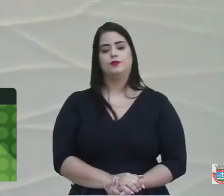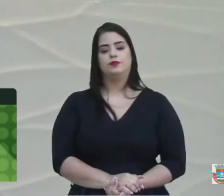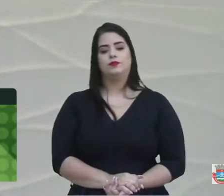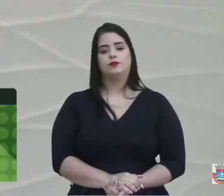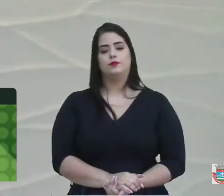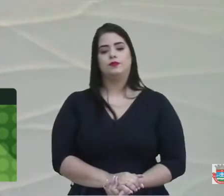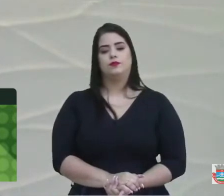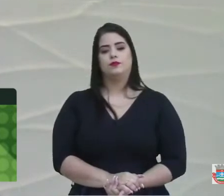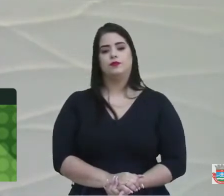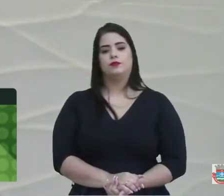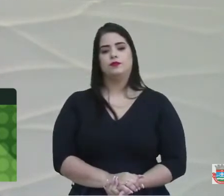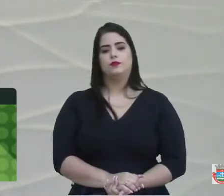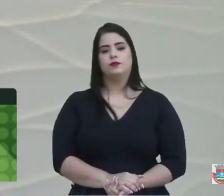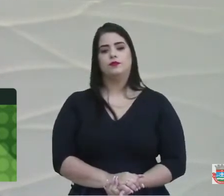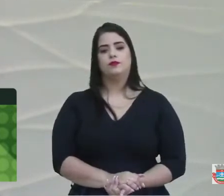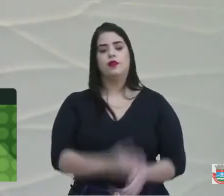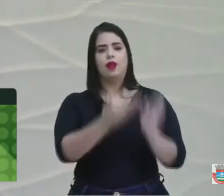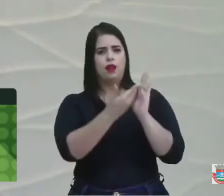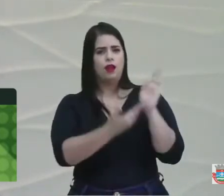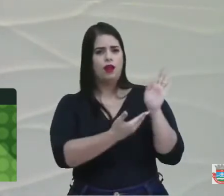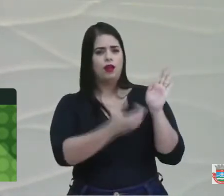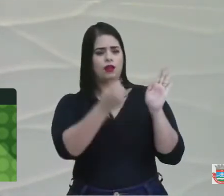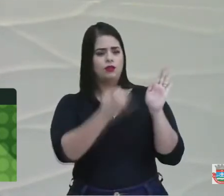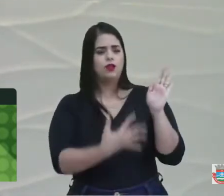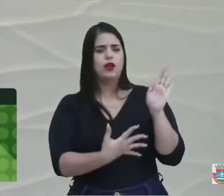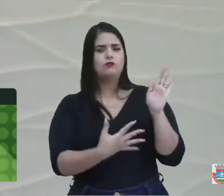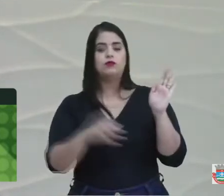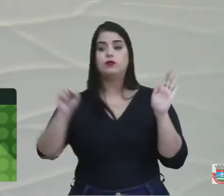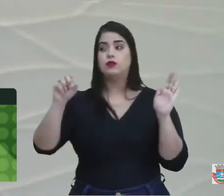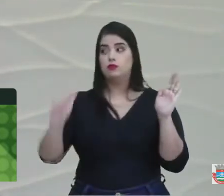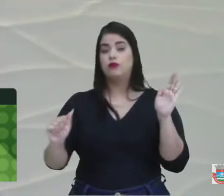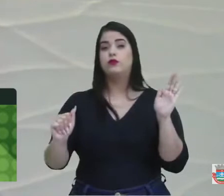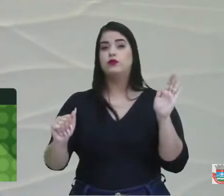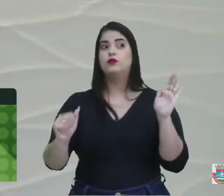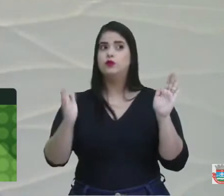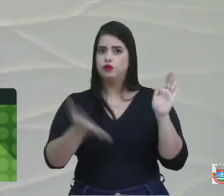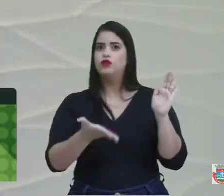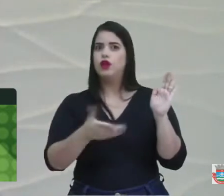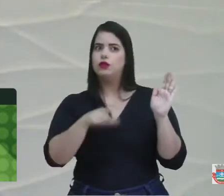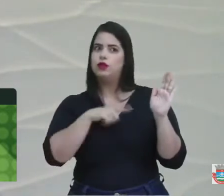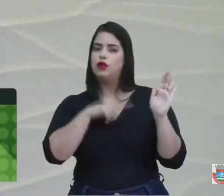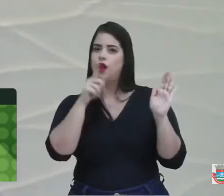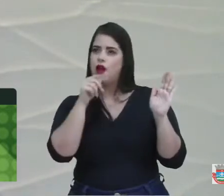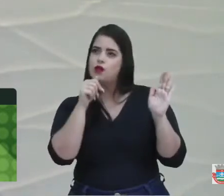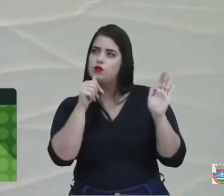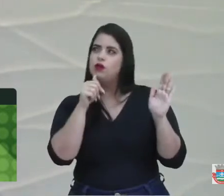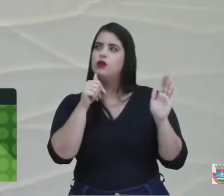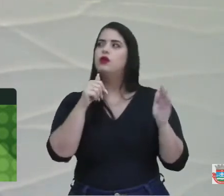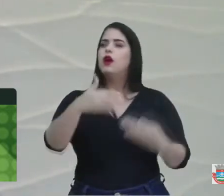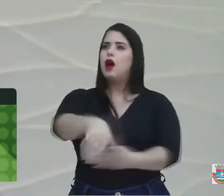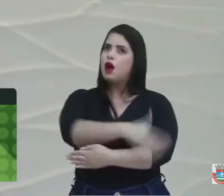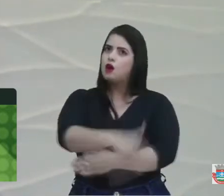alguns dados que foram me passados aqui, o Santo Afonso 2 ontem foi abastecido, o Odete Costa hoje também está